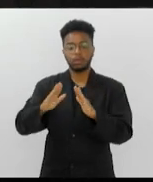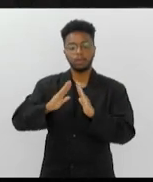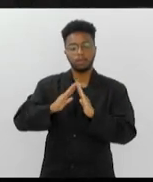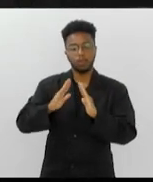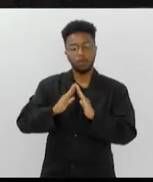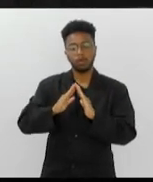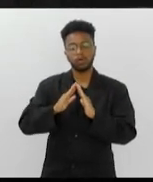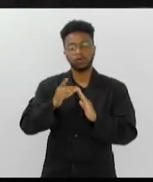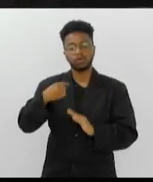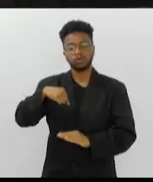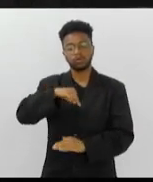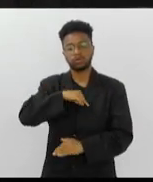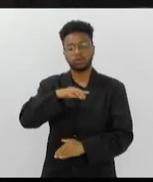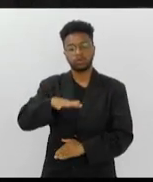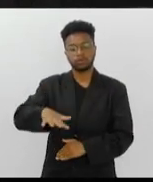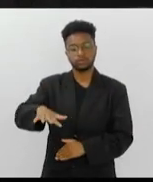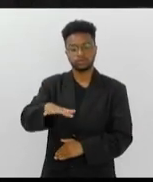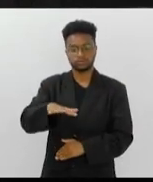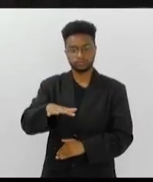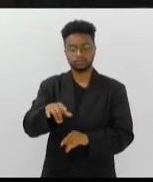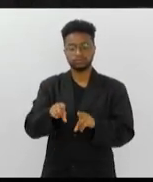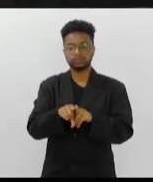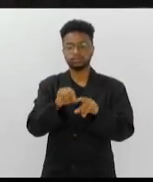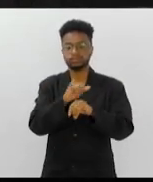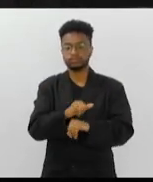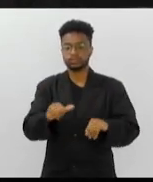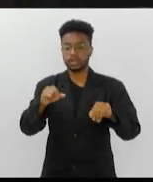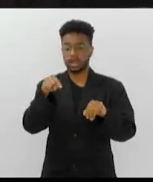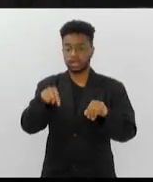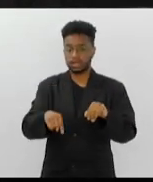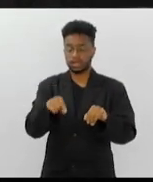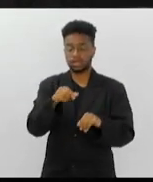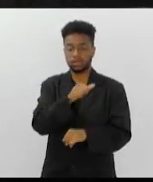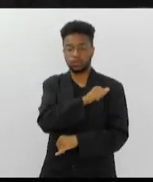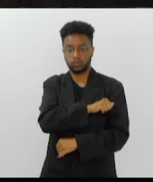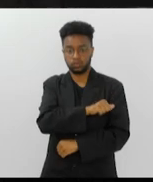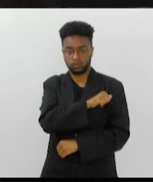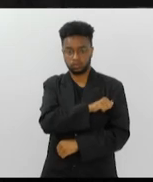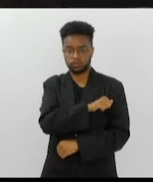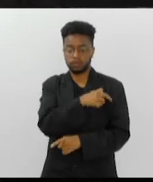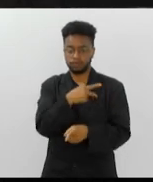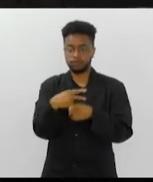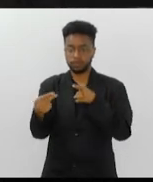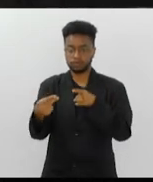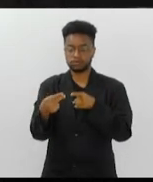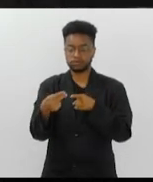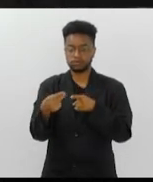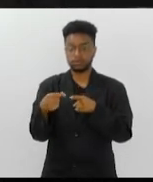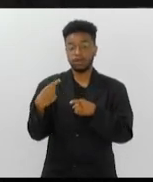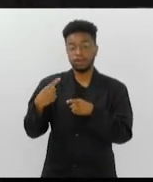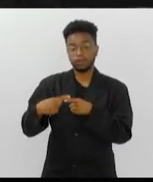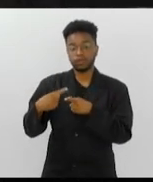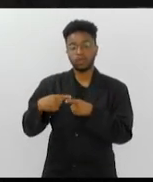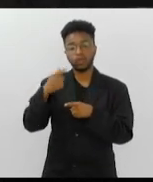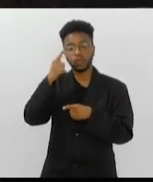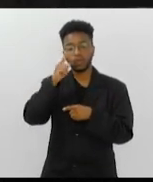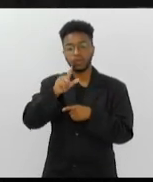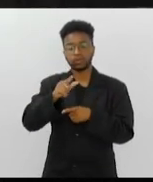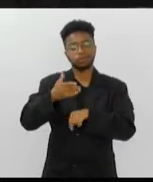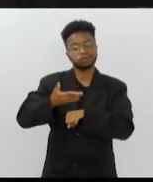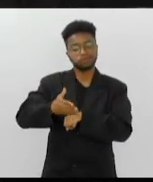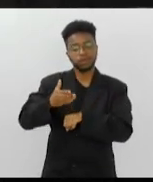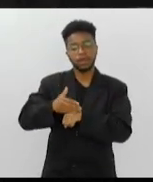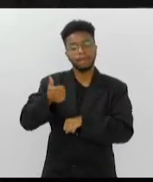de nossa área. Quero dizer que o Rio de Janeiro ganhou. Ganhou porque praticou um primeiro